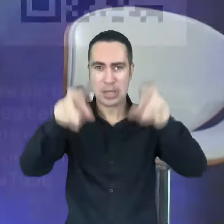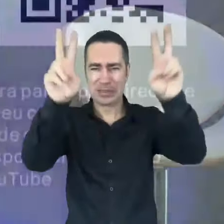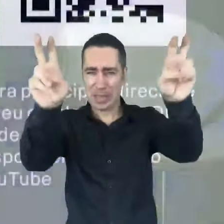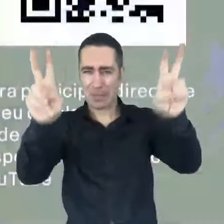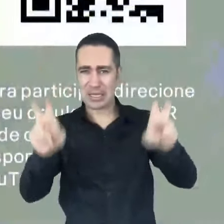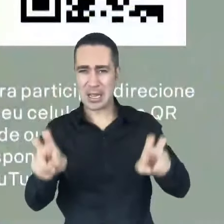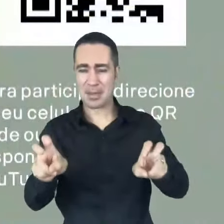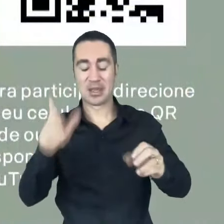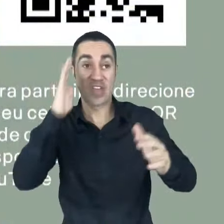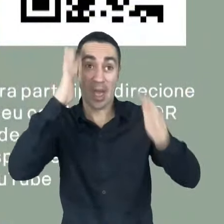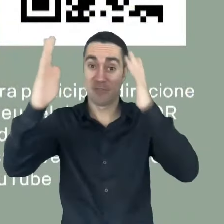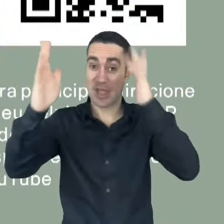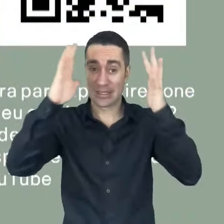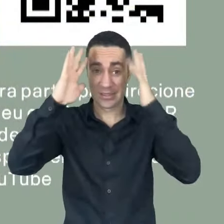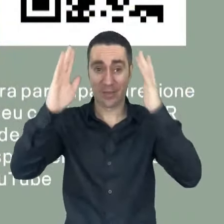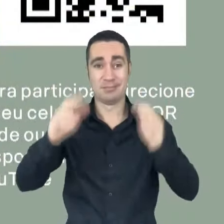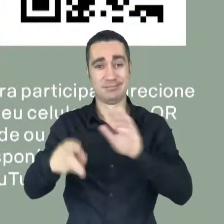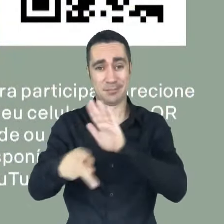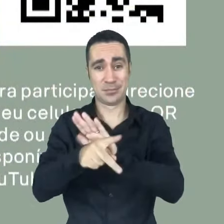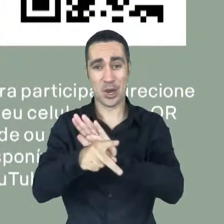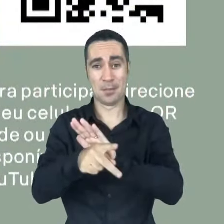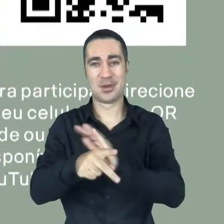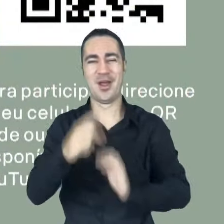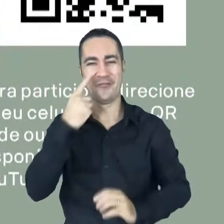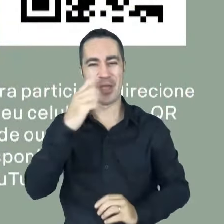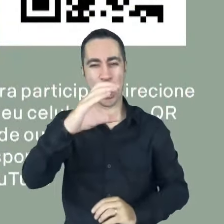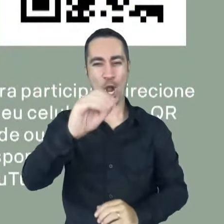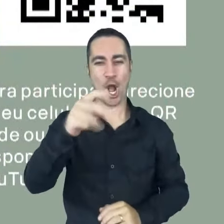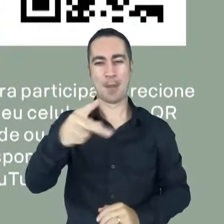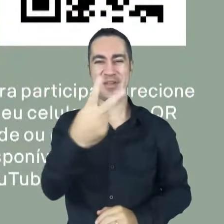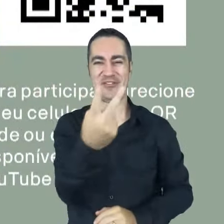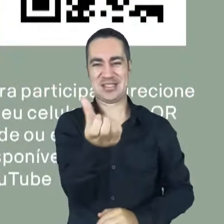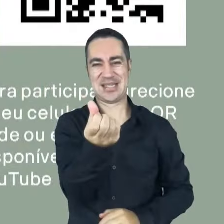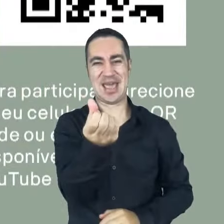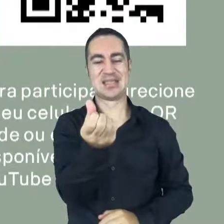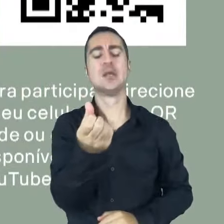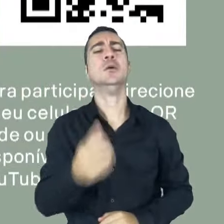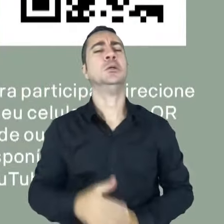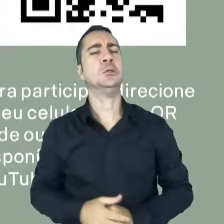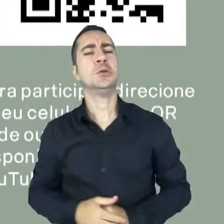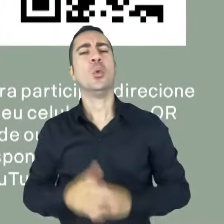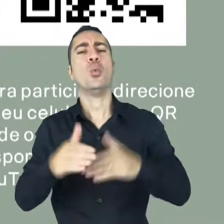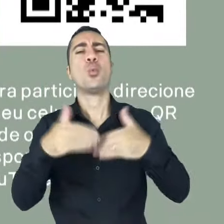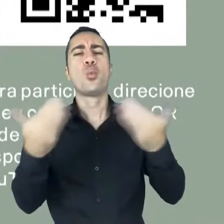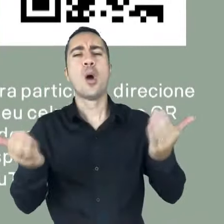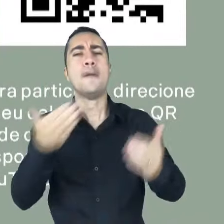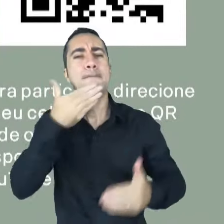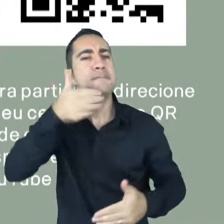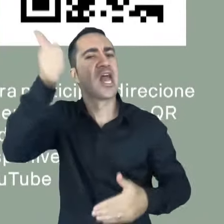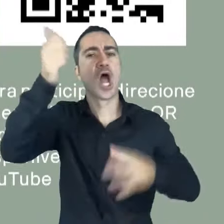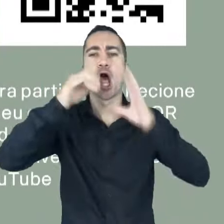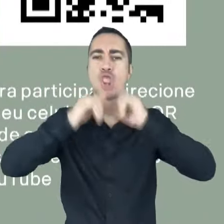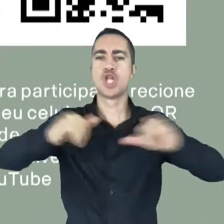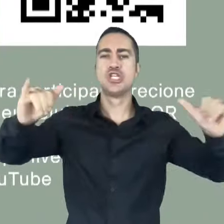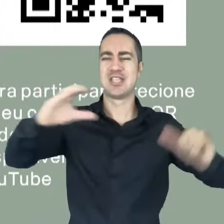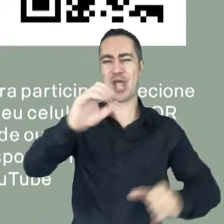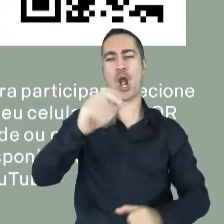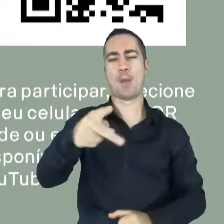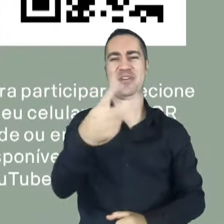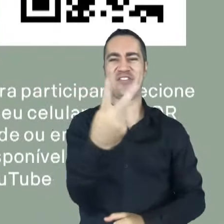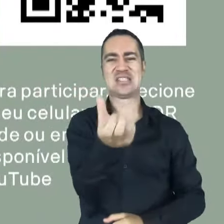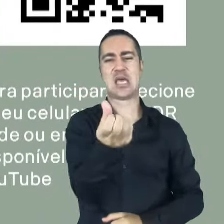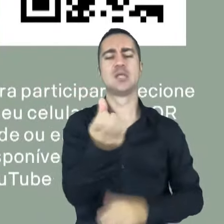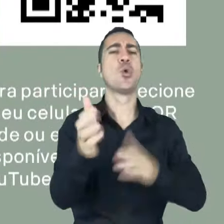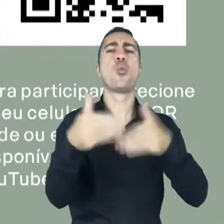reflexão, mas a gente selecionou os principais, a gente quer saber de vocês. Qual foi a melhor notícia da COP26? E